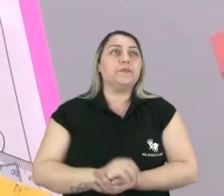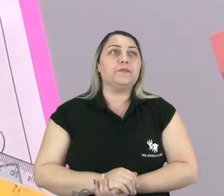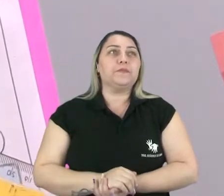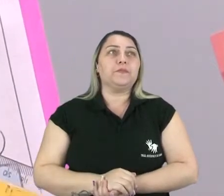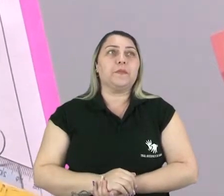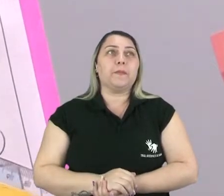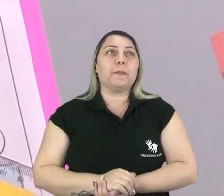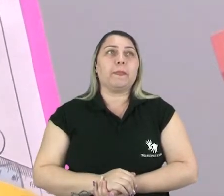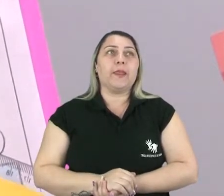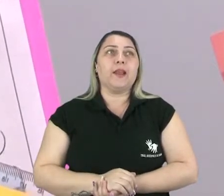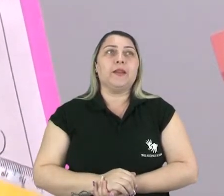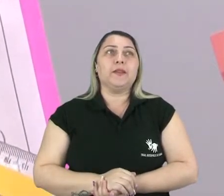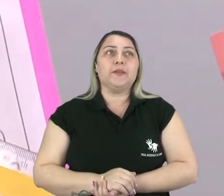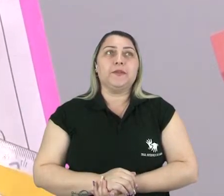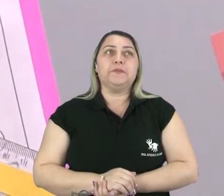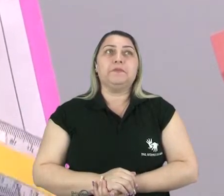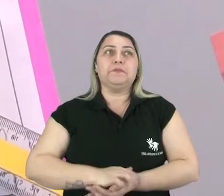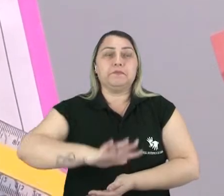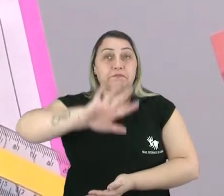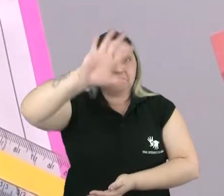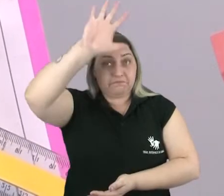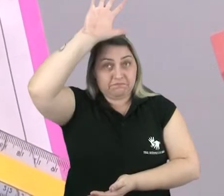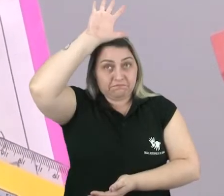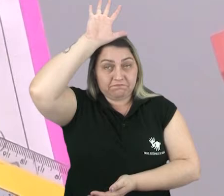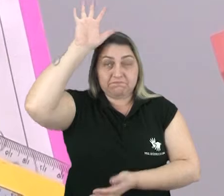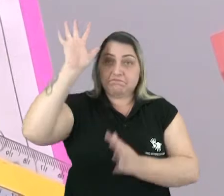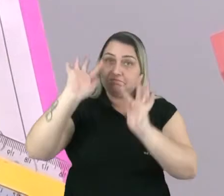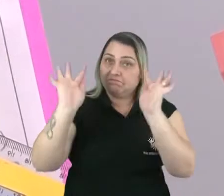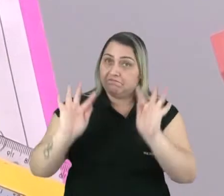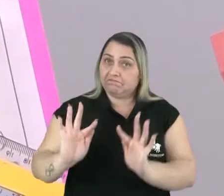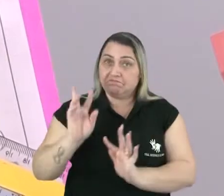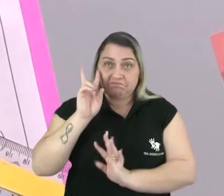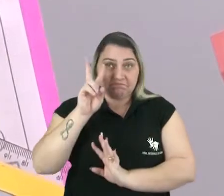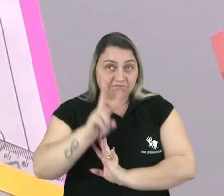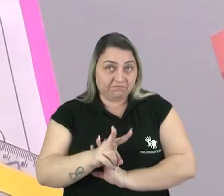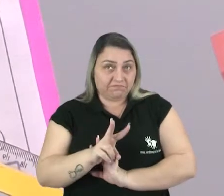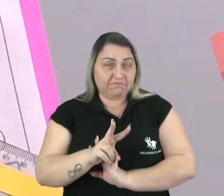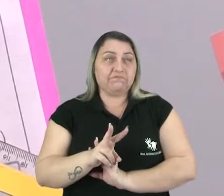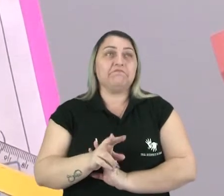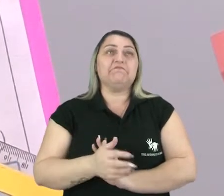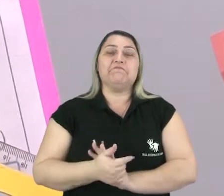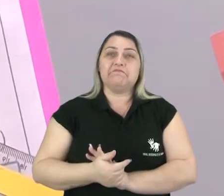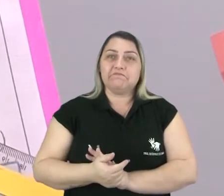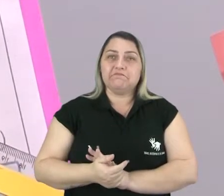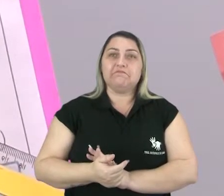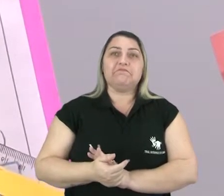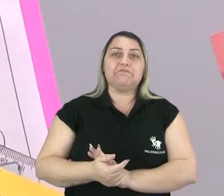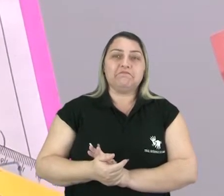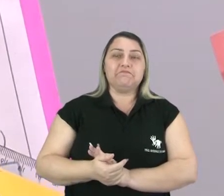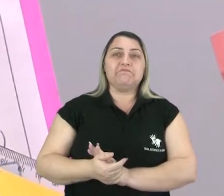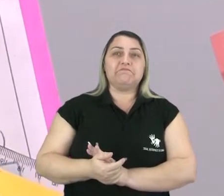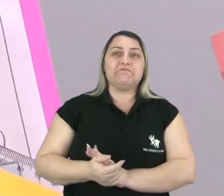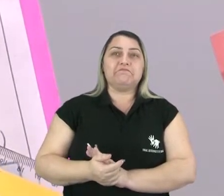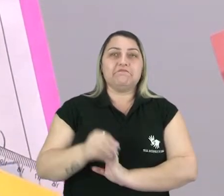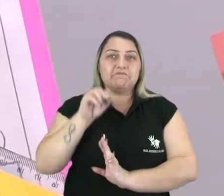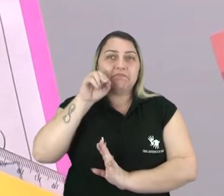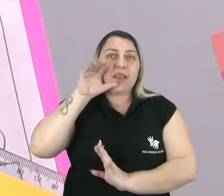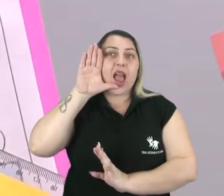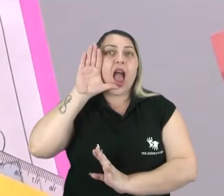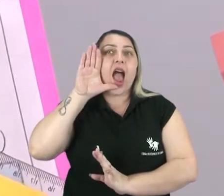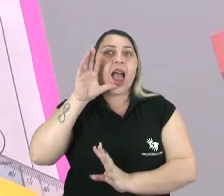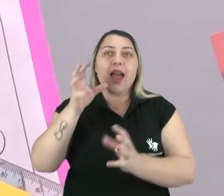Nossa, como Cebolinha está feliz. Estão observando? Olha como está a boca dele bem aberta, ele